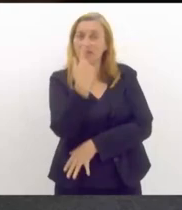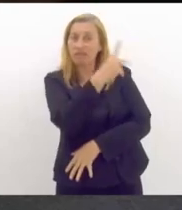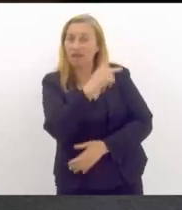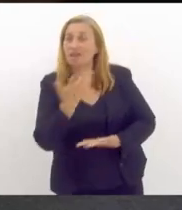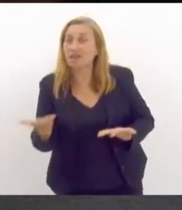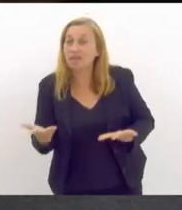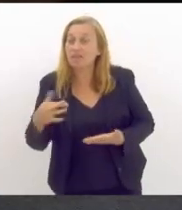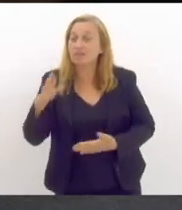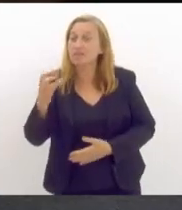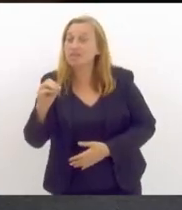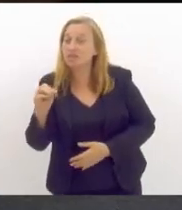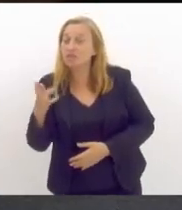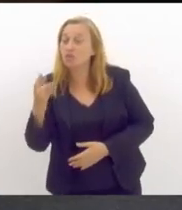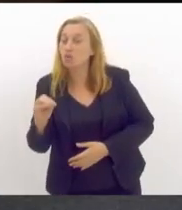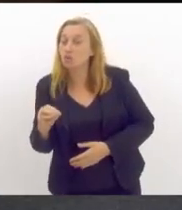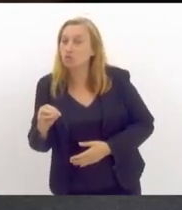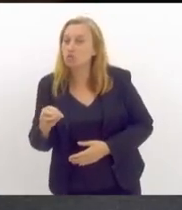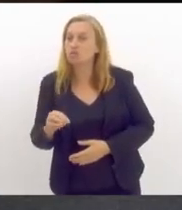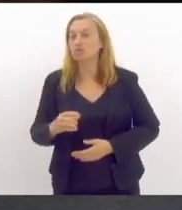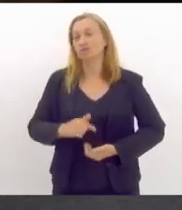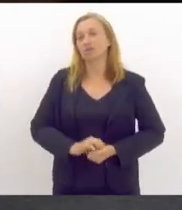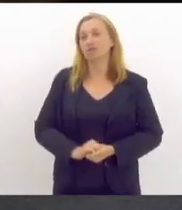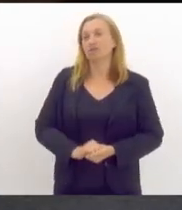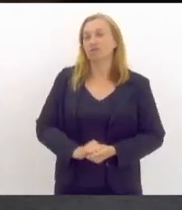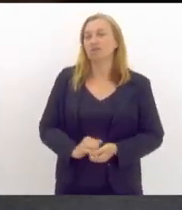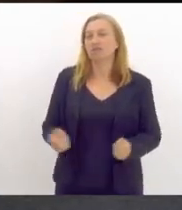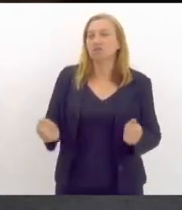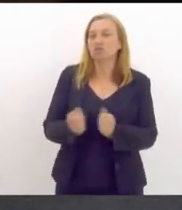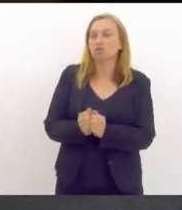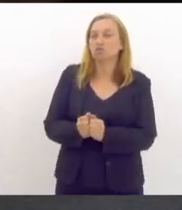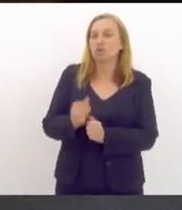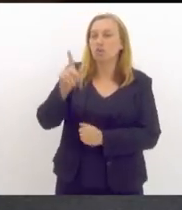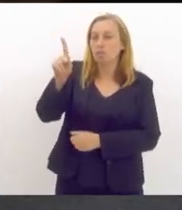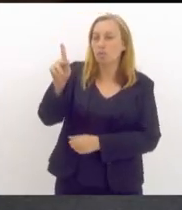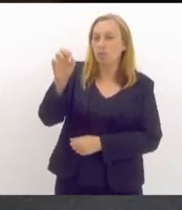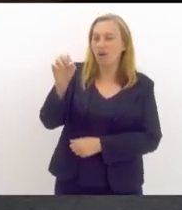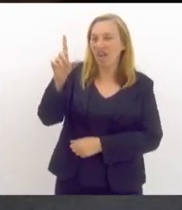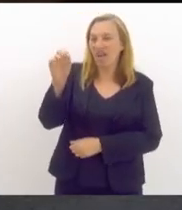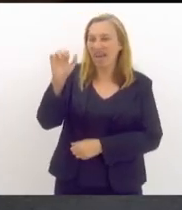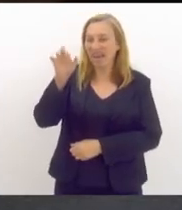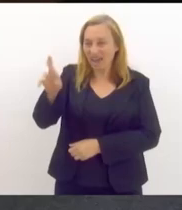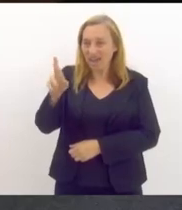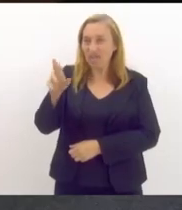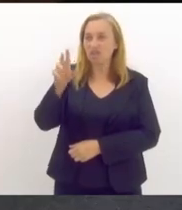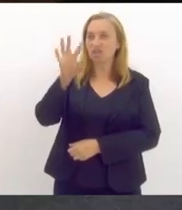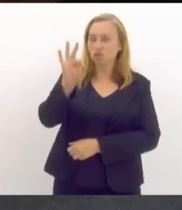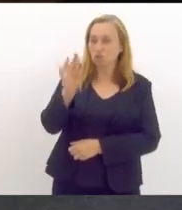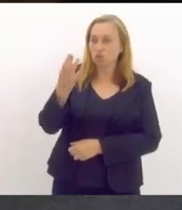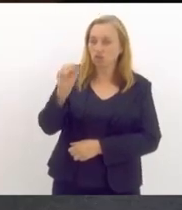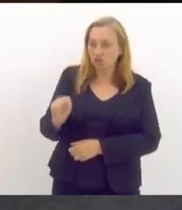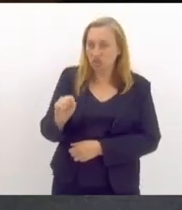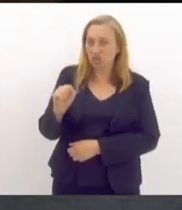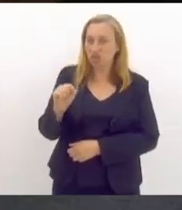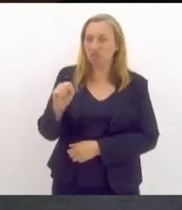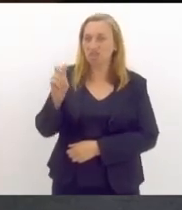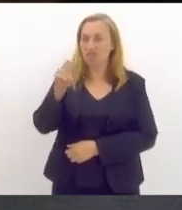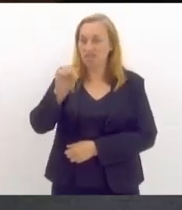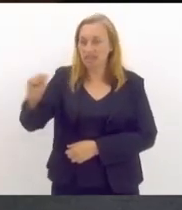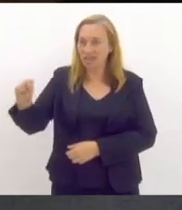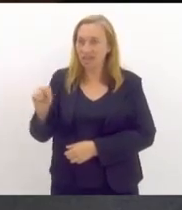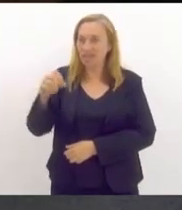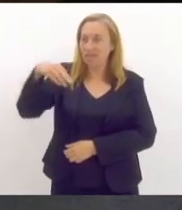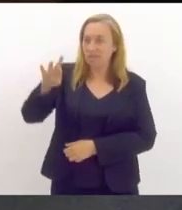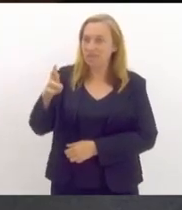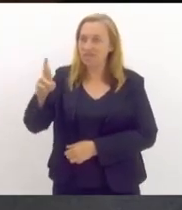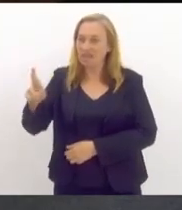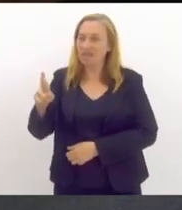Marcelo frouxo tá ele entre polegar tu tinha Isaías do Borel Mister M só